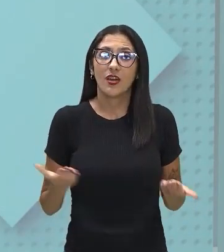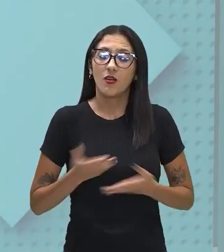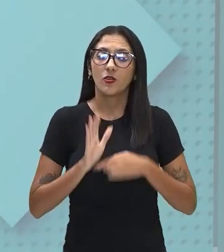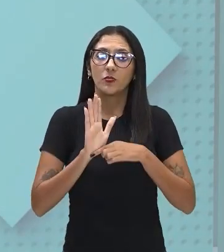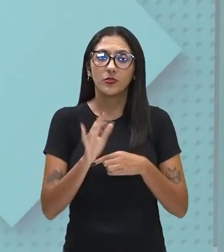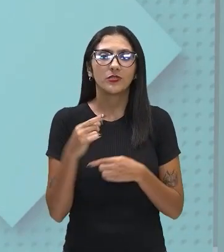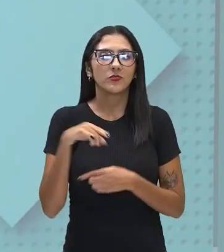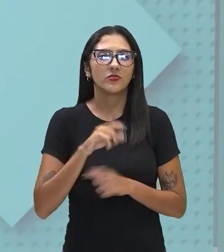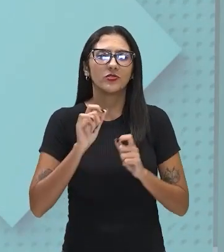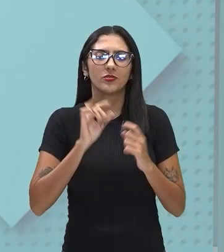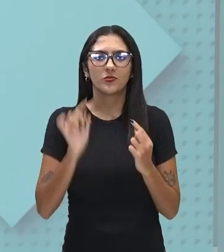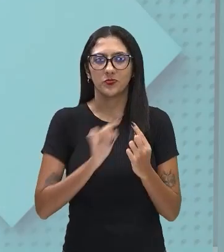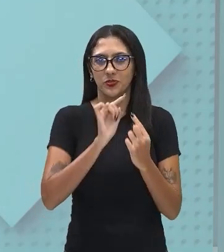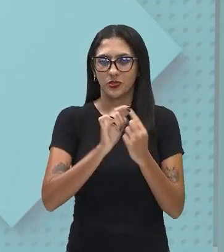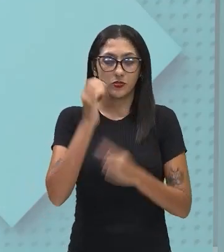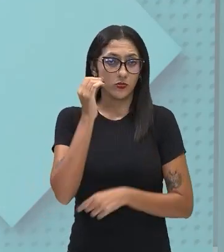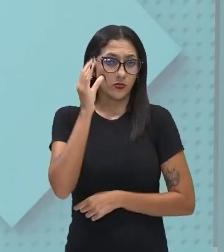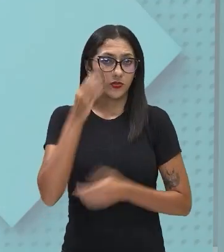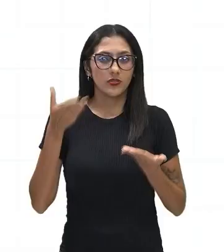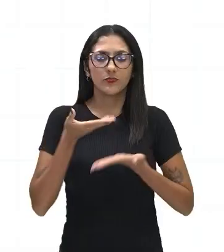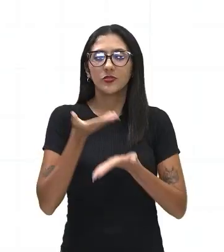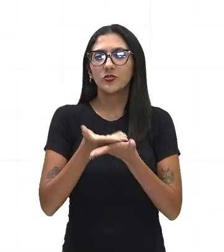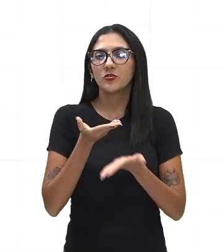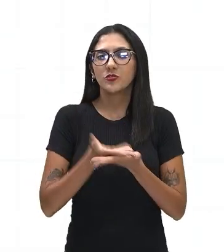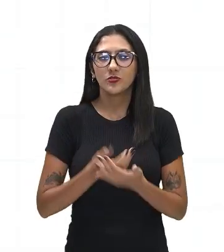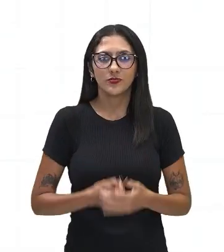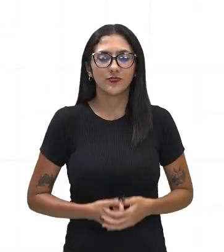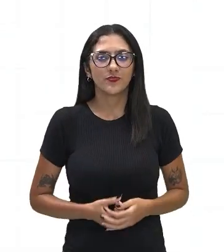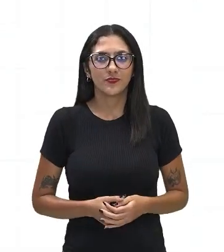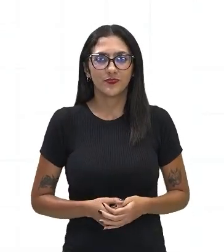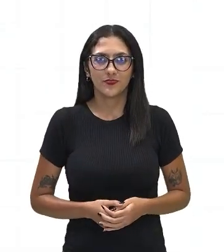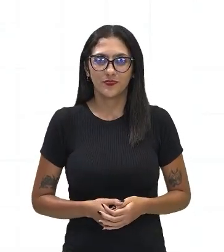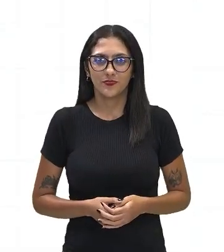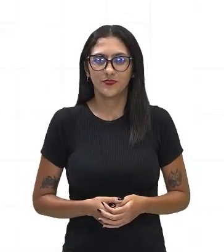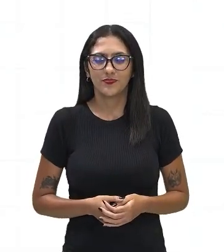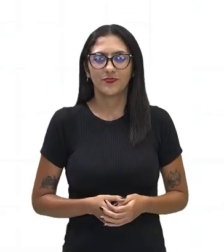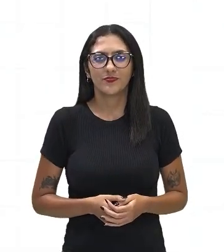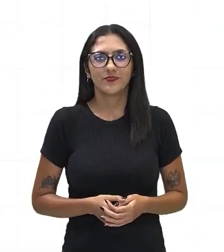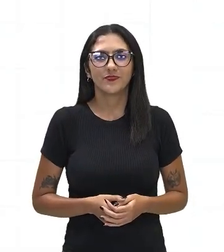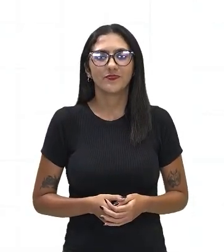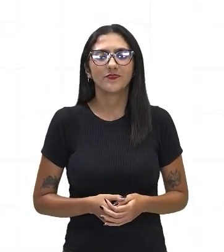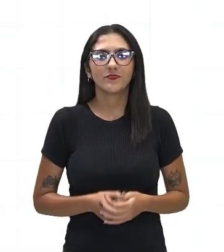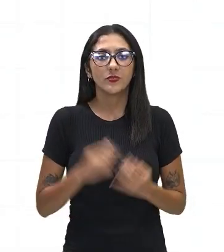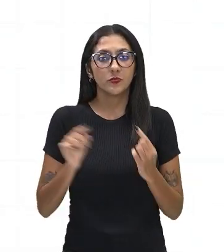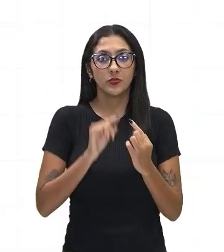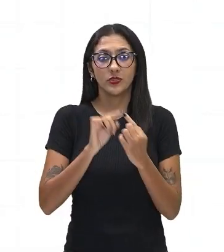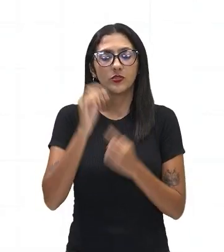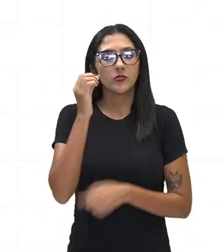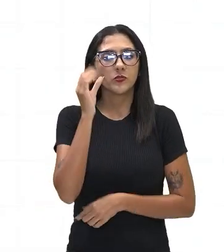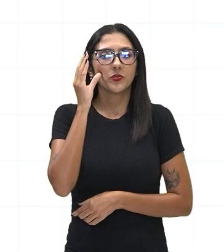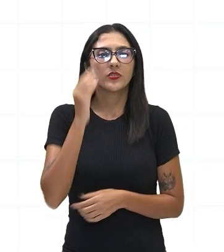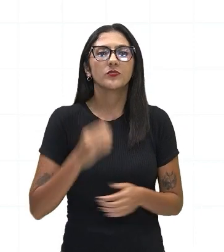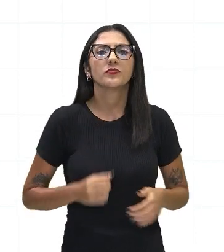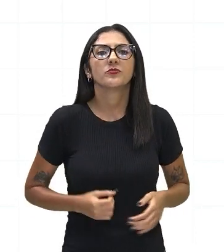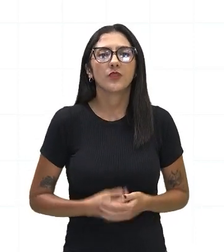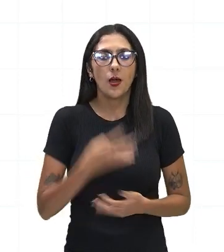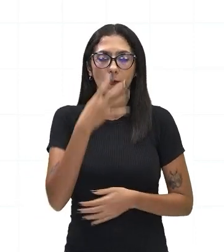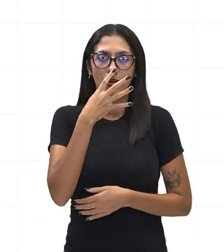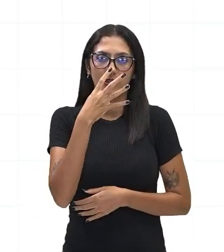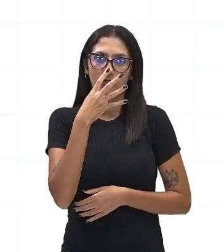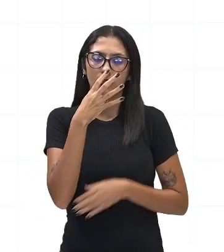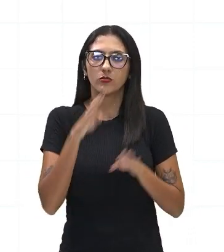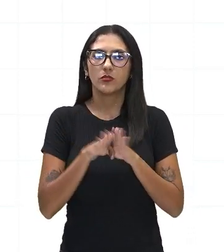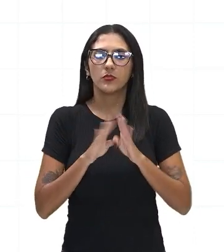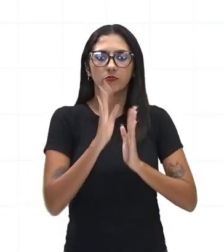para vocês o objeto de conhecimento da nossa aula de hoje. Objeto de conhecimento: apreciação